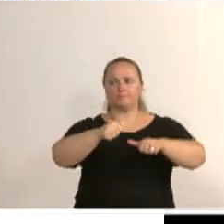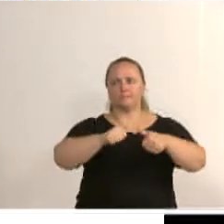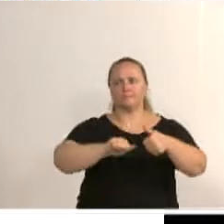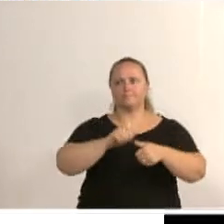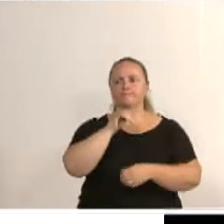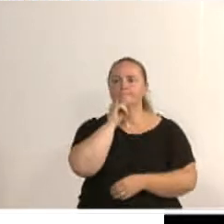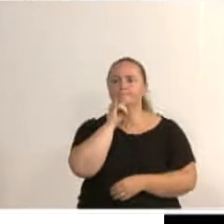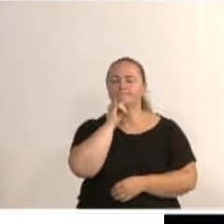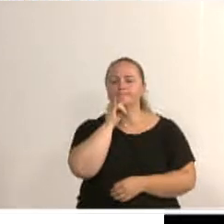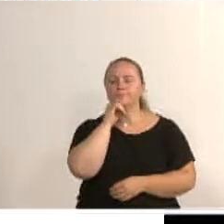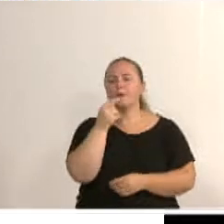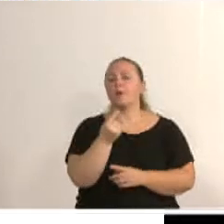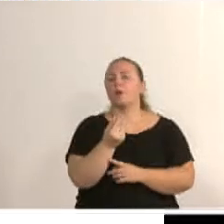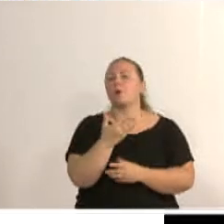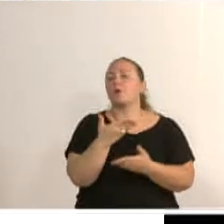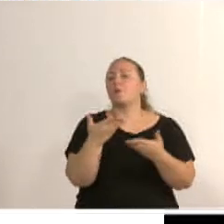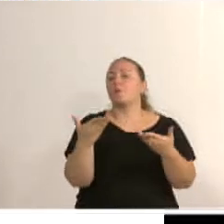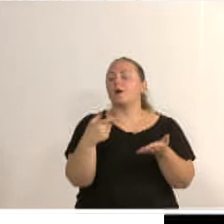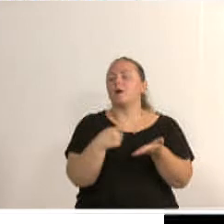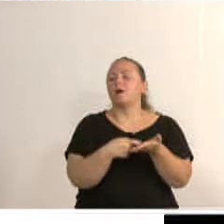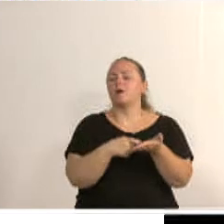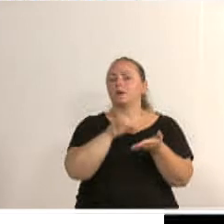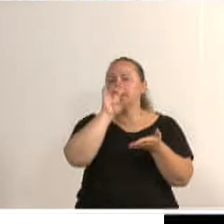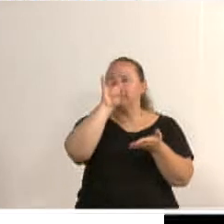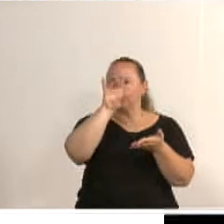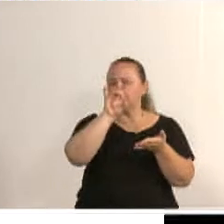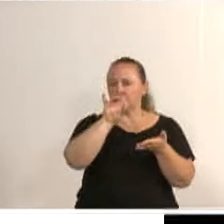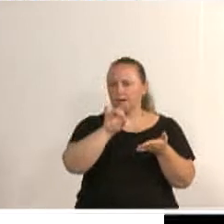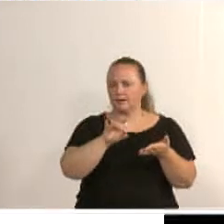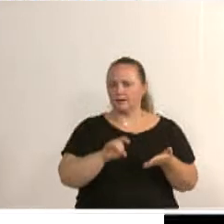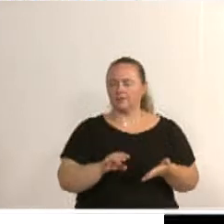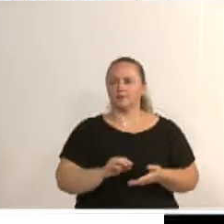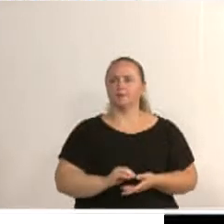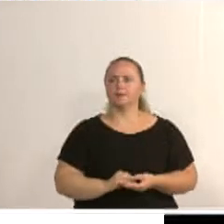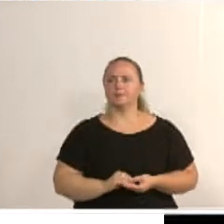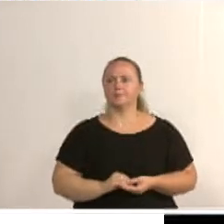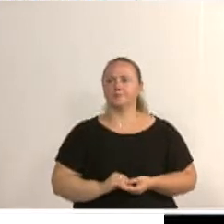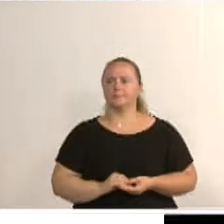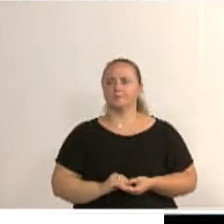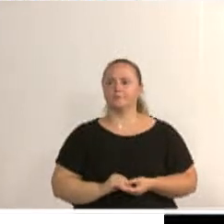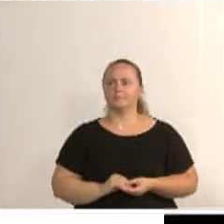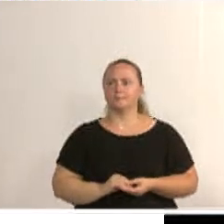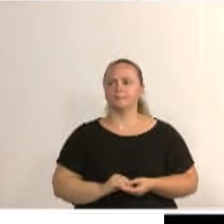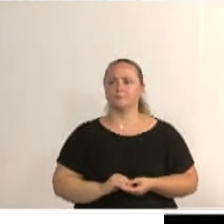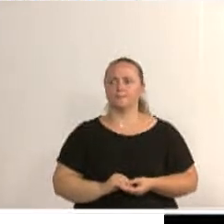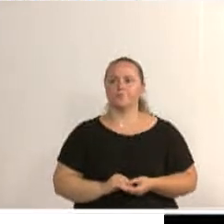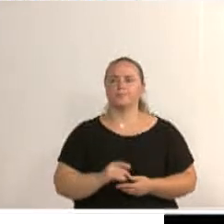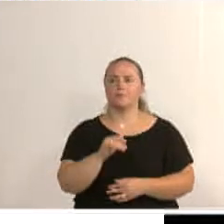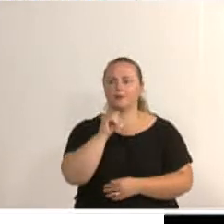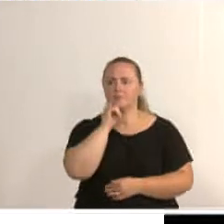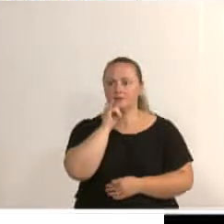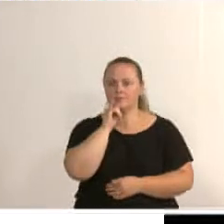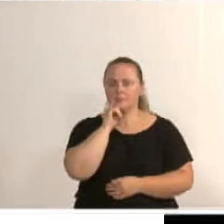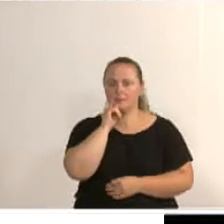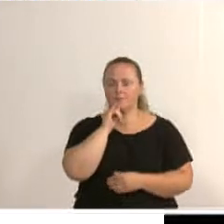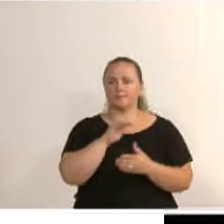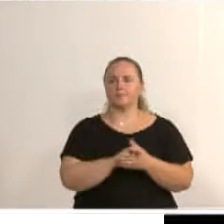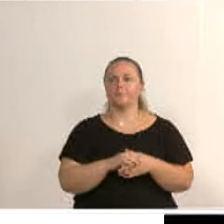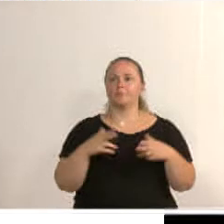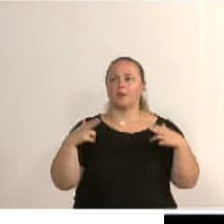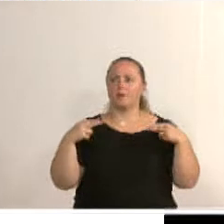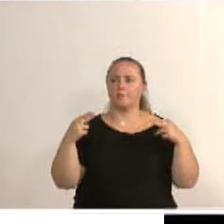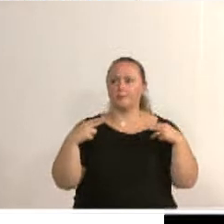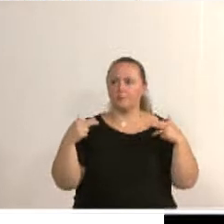quanto custa na tarifa cada item do sistema de transporte público. Então, a gente pode verificar que o motorista ele